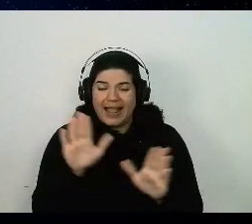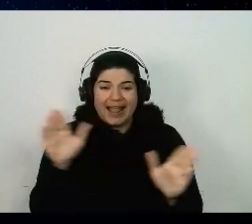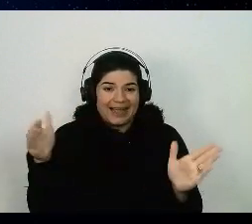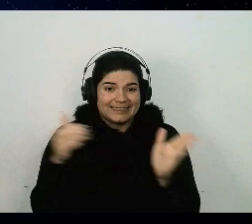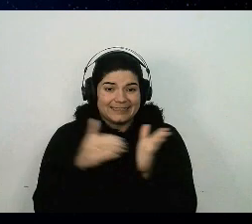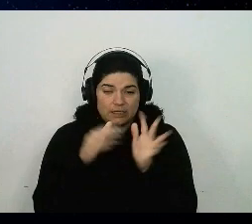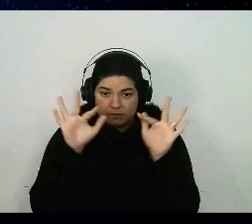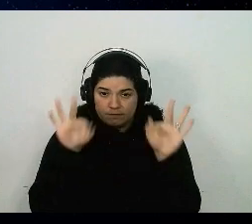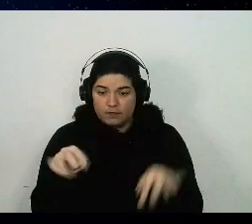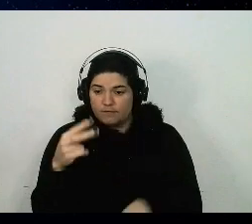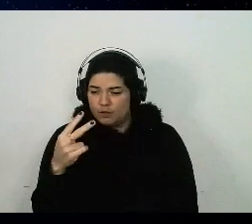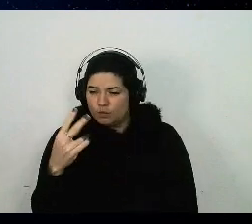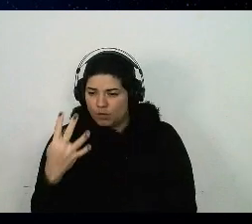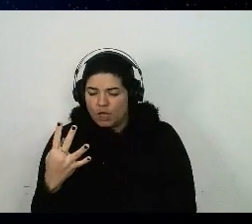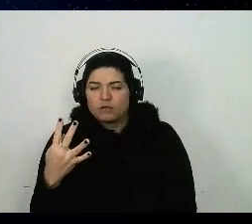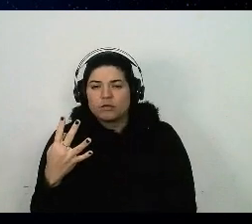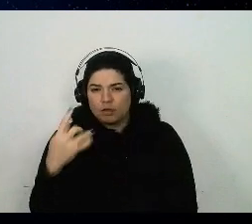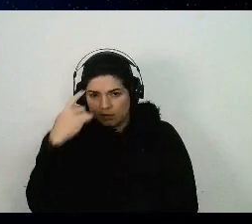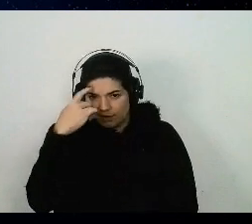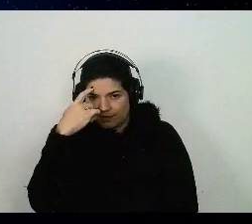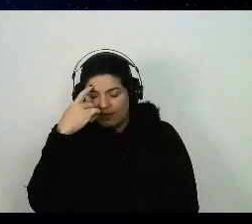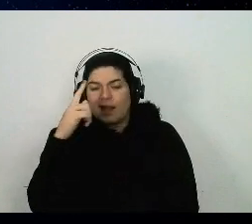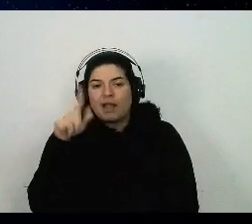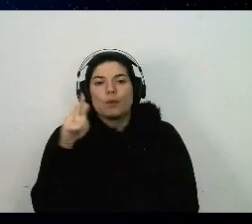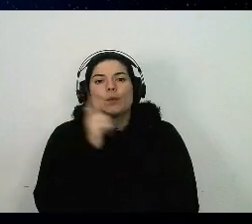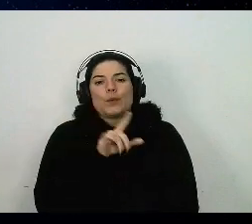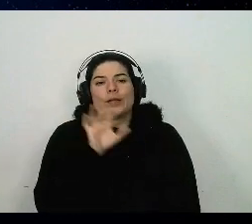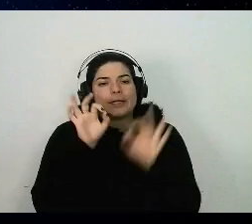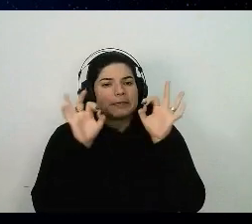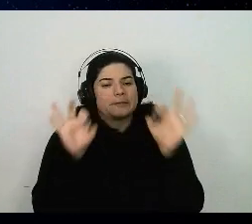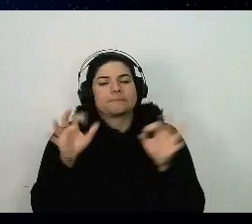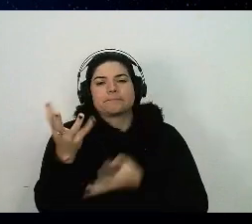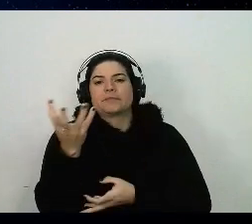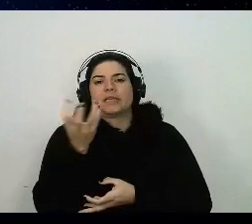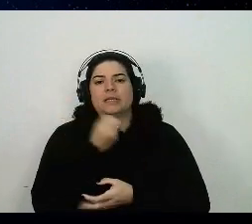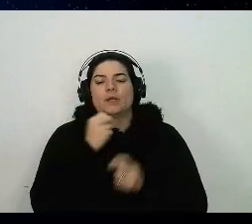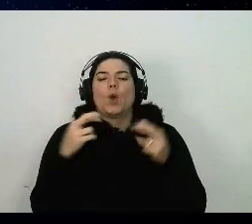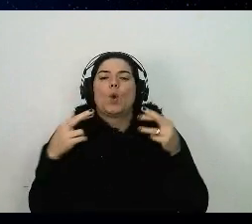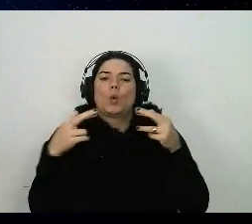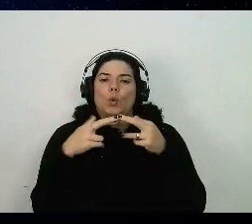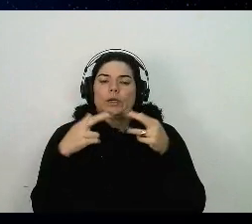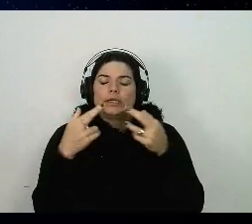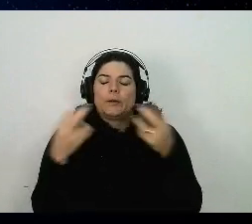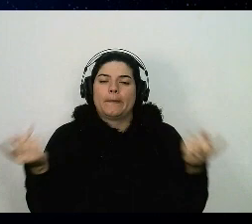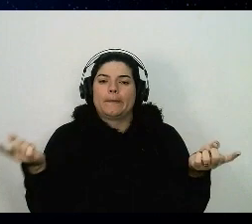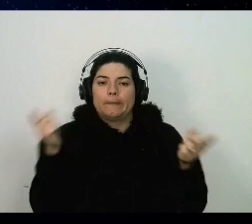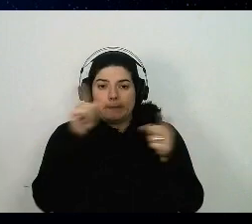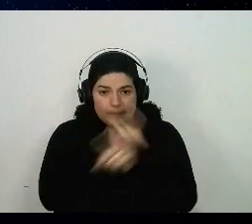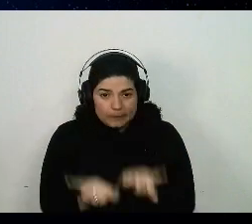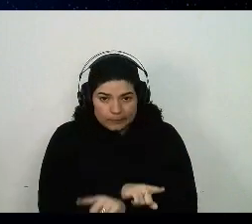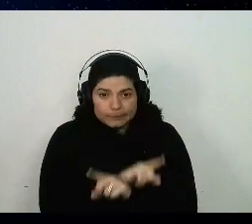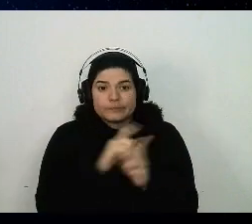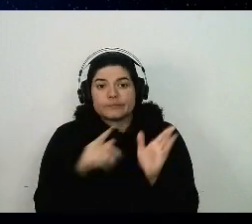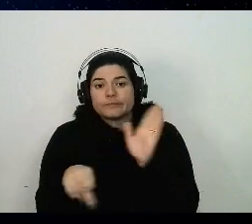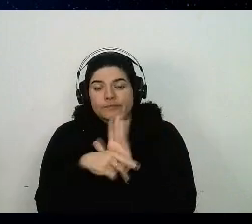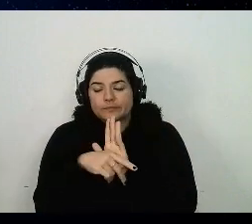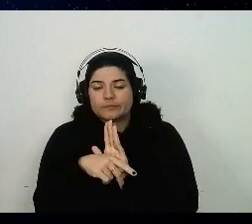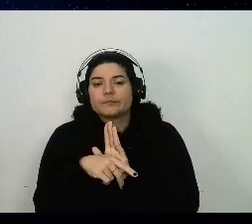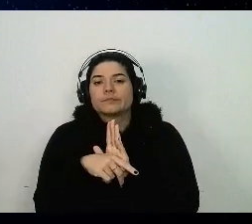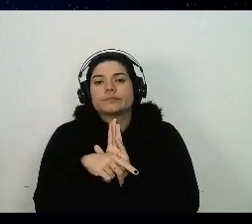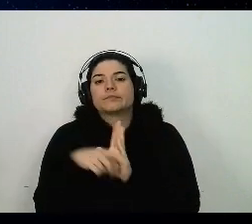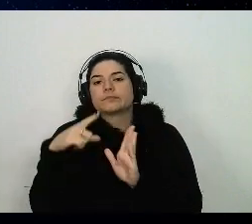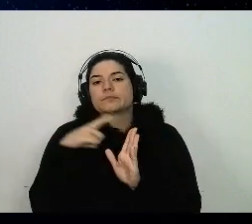24, se eu não me engano, ele vai ter sucesso e a gente vai receber uma conexão reversa do container que está